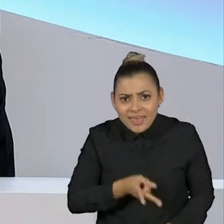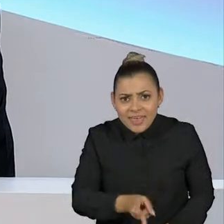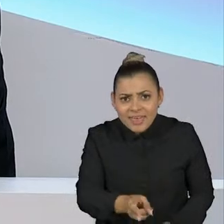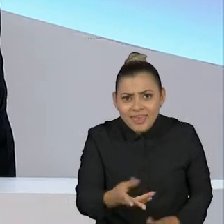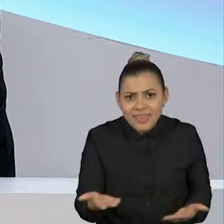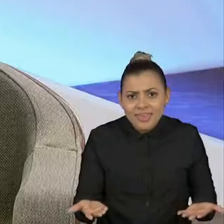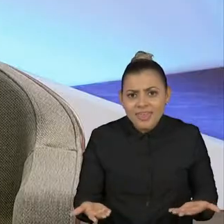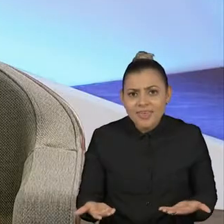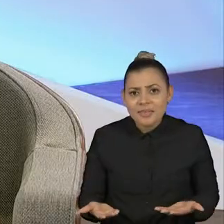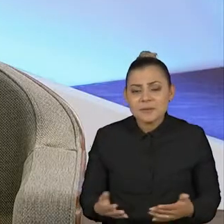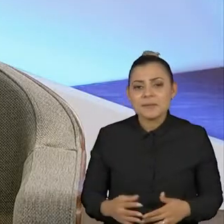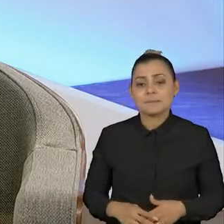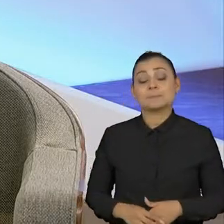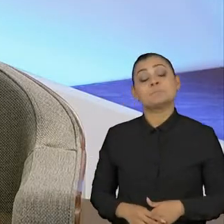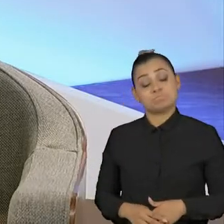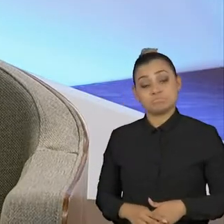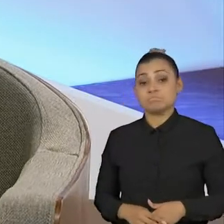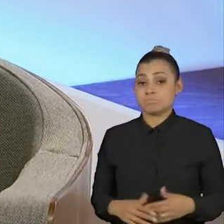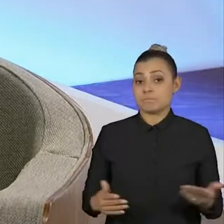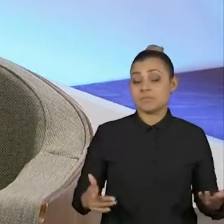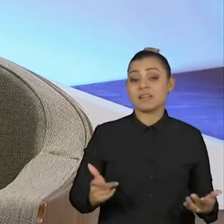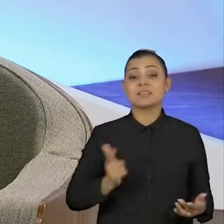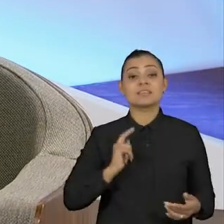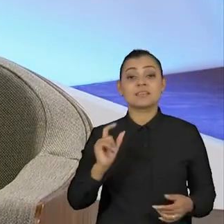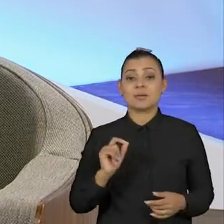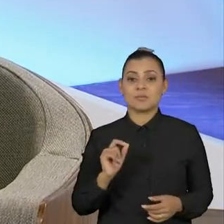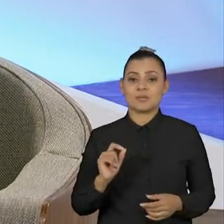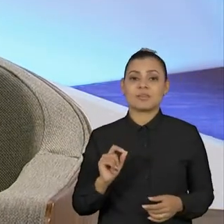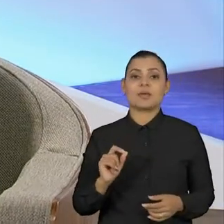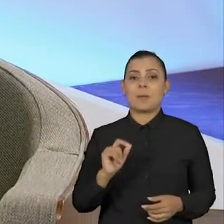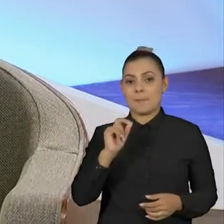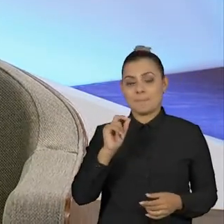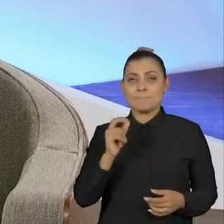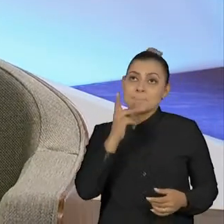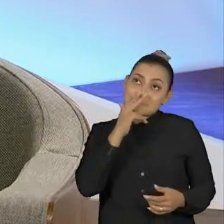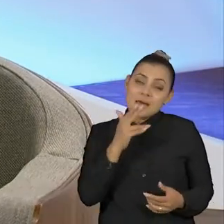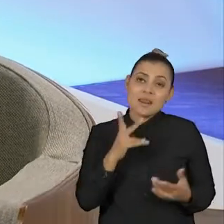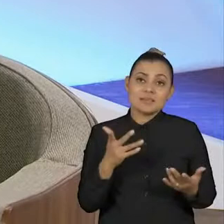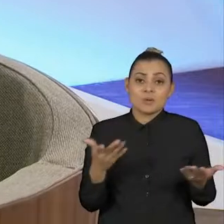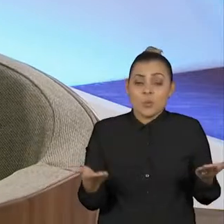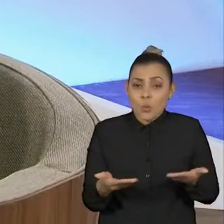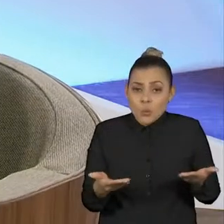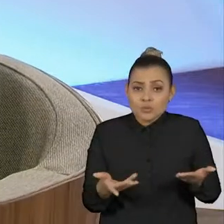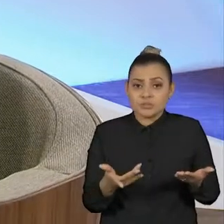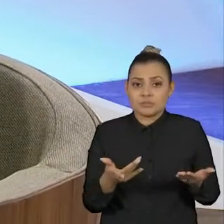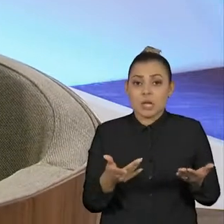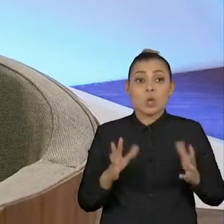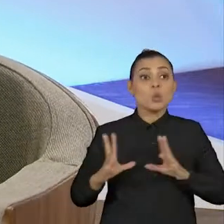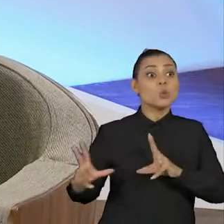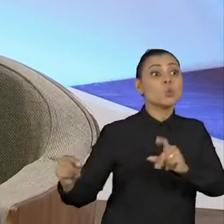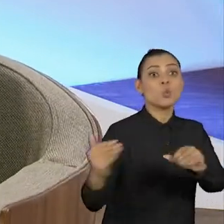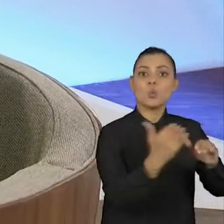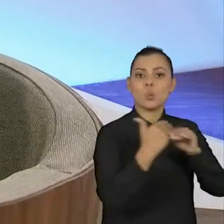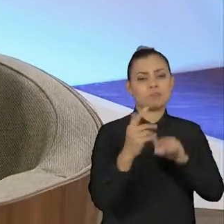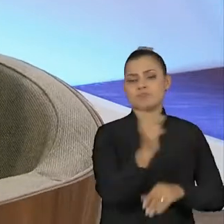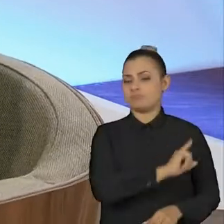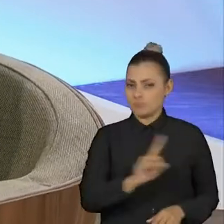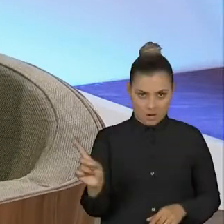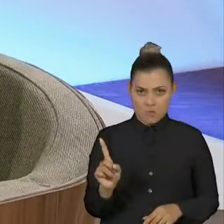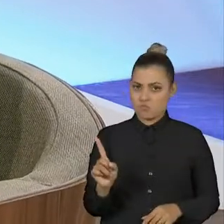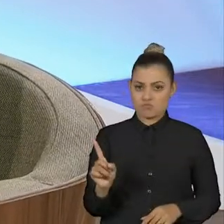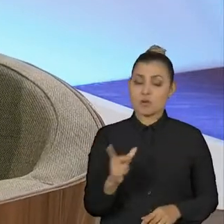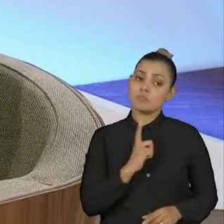nosso samba? Olha, tem os bolsões, né? Eu acho que você não pode generalizar, não, que está muito...